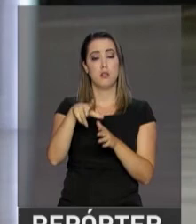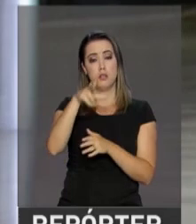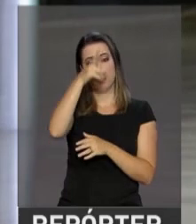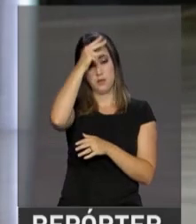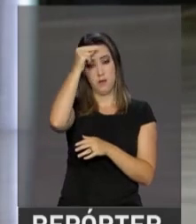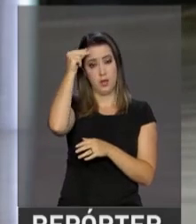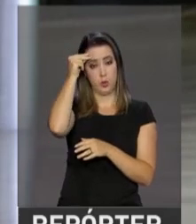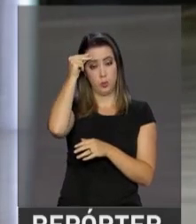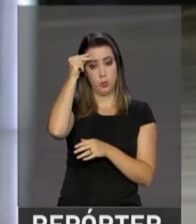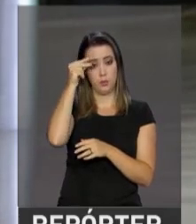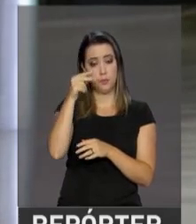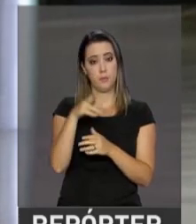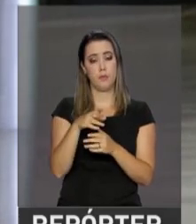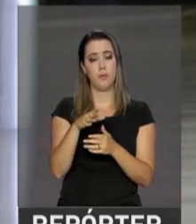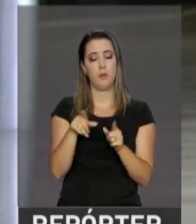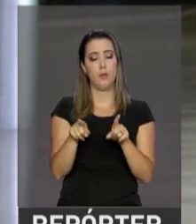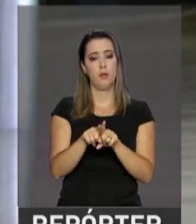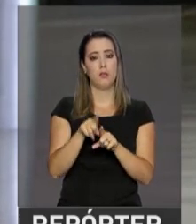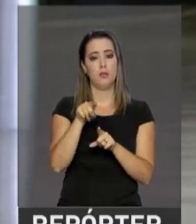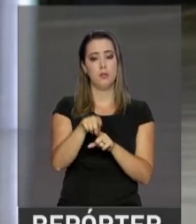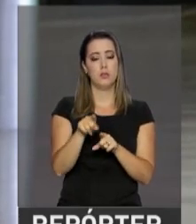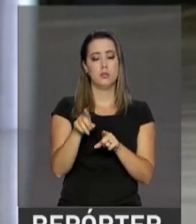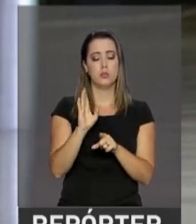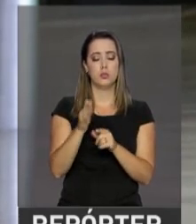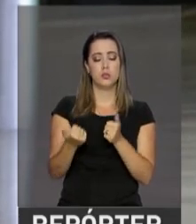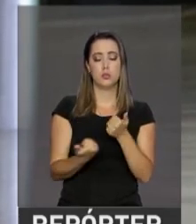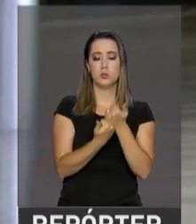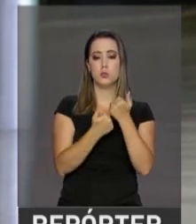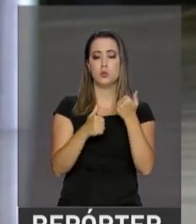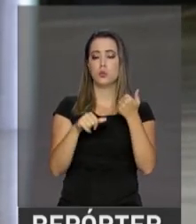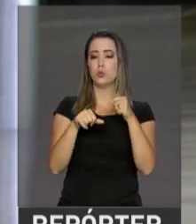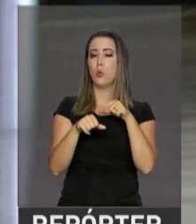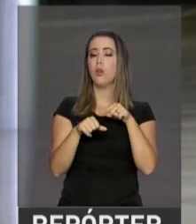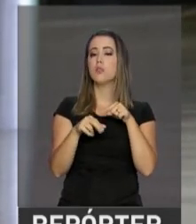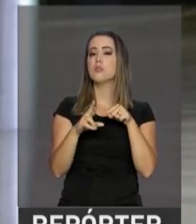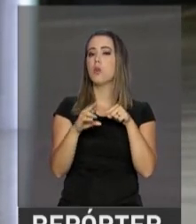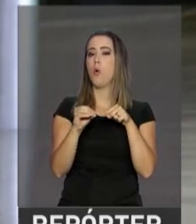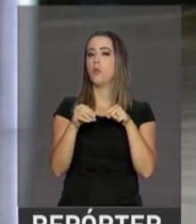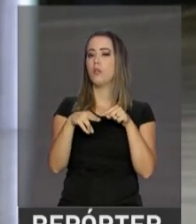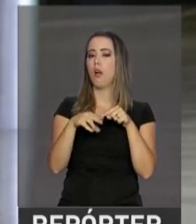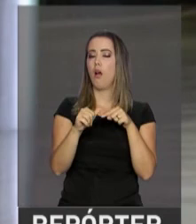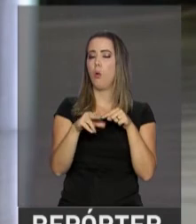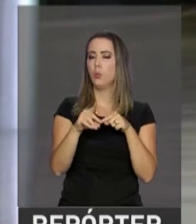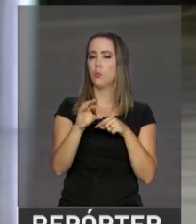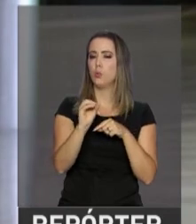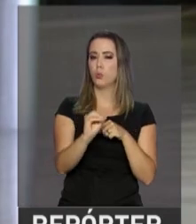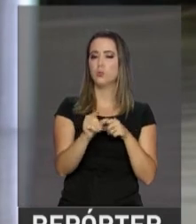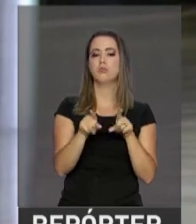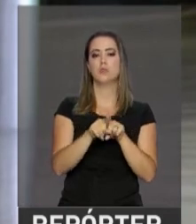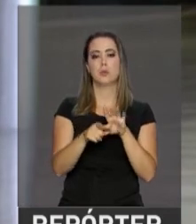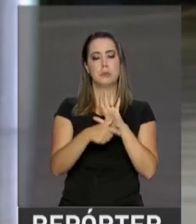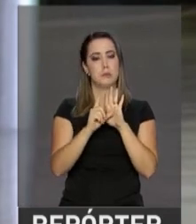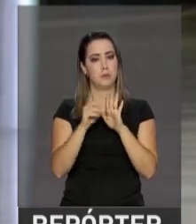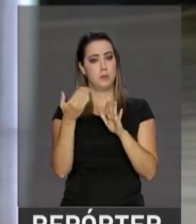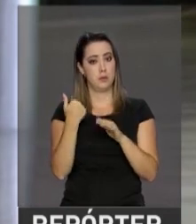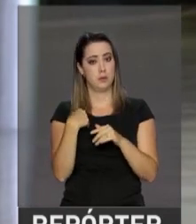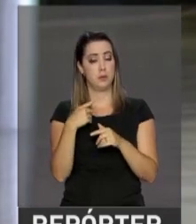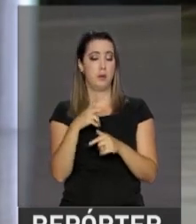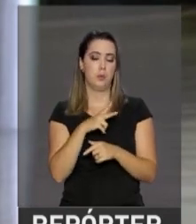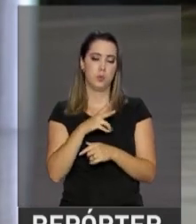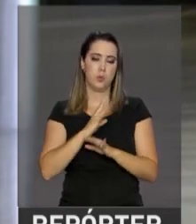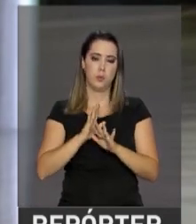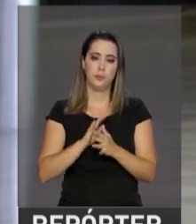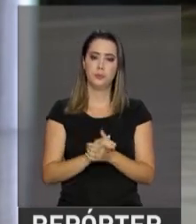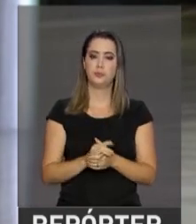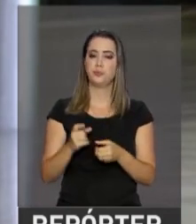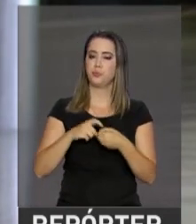nova ministra assume a pasta no lugar de Ronaldo Nogueira, que deixou o cargo na semana passada também por motivos pessoais. Eu